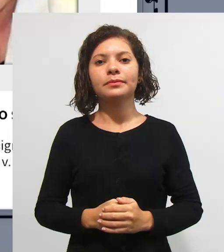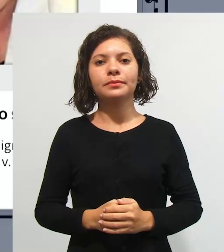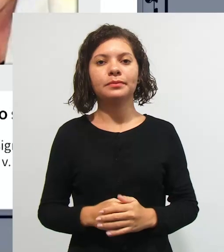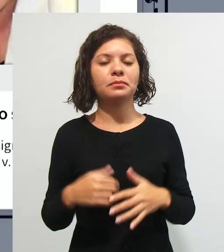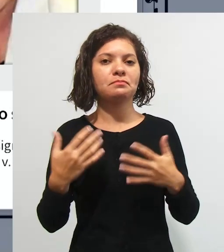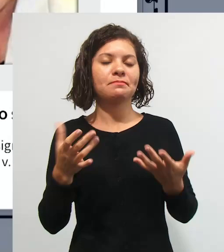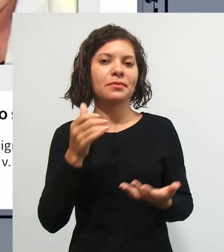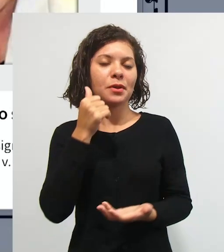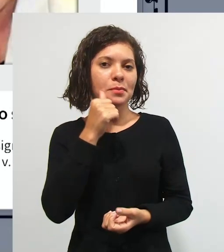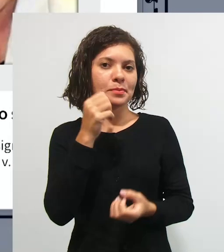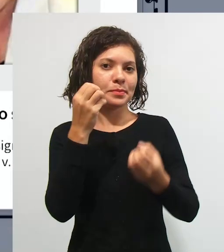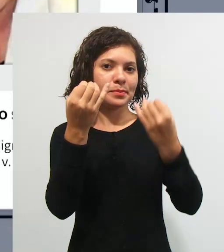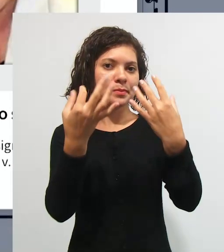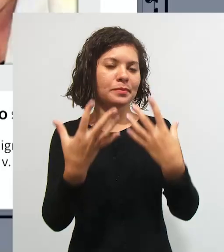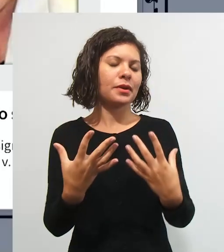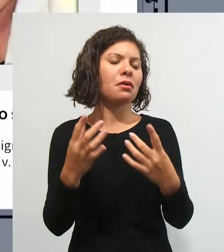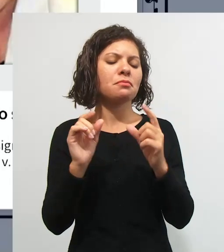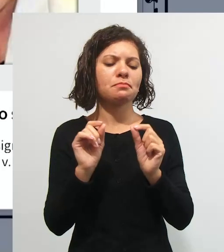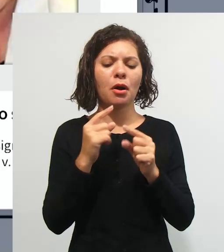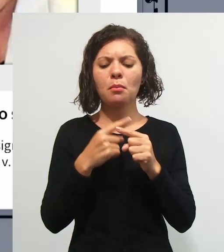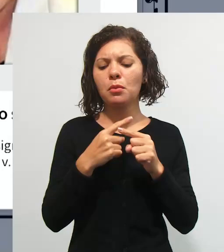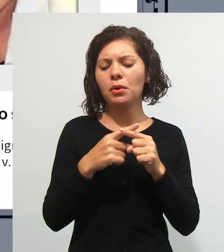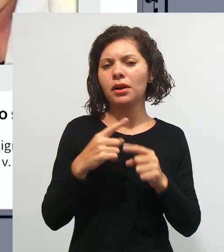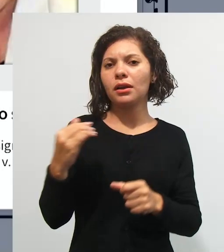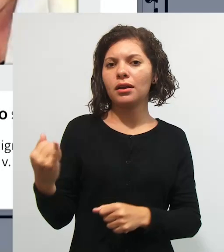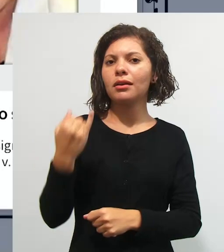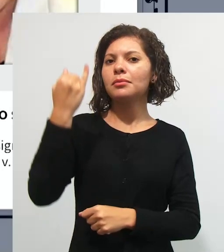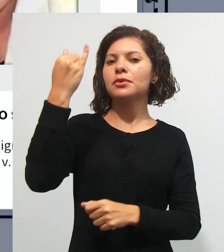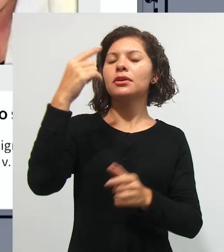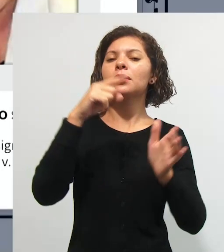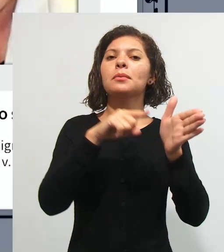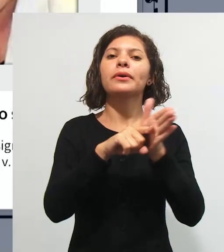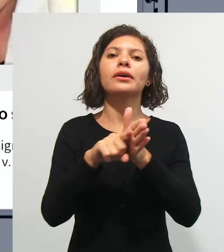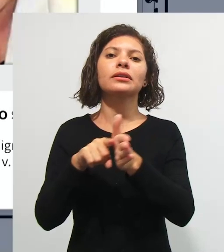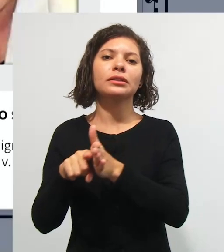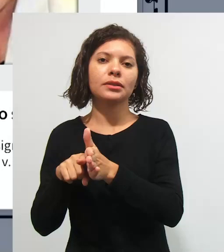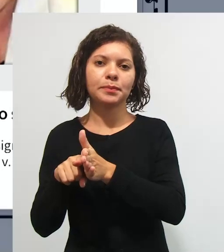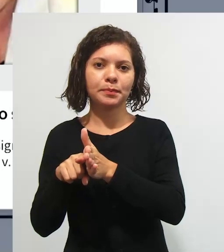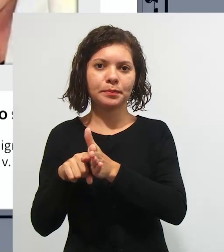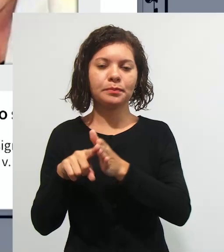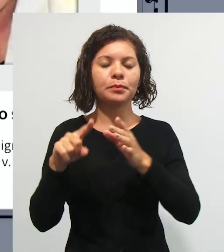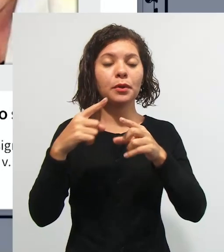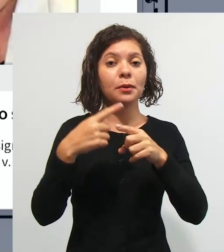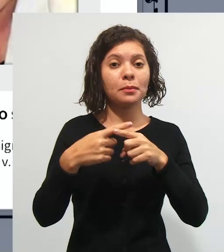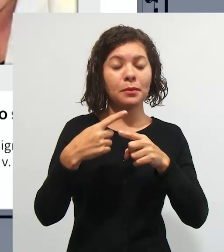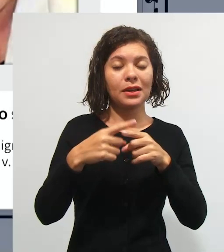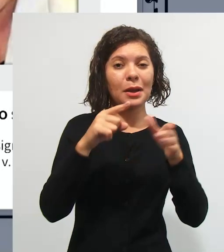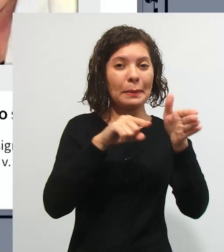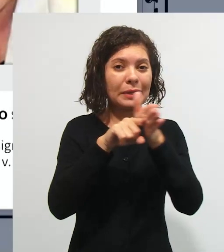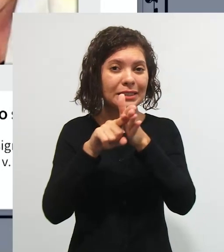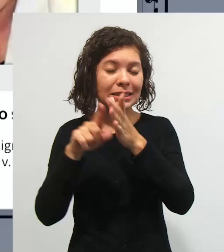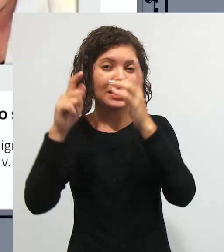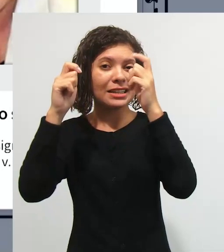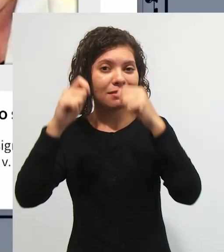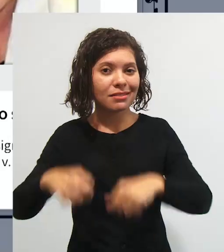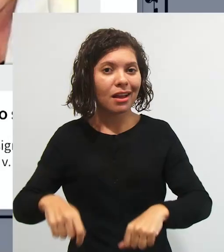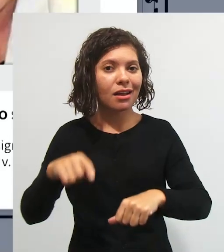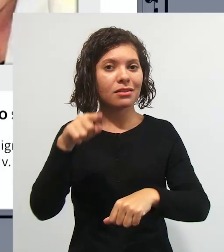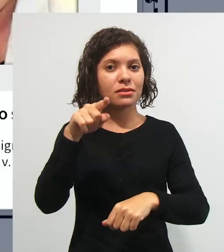olha, por que é importante você fazer pesquisa? Porque a pesquisa permite isso, você refletir sobre a